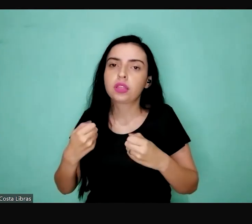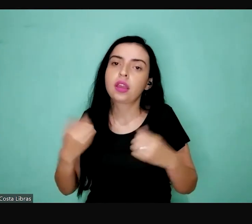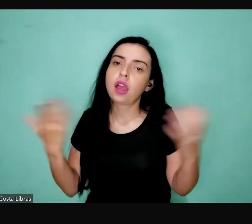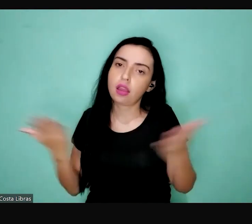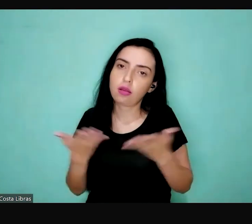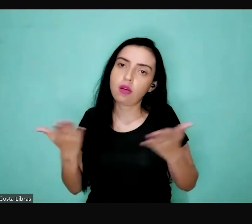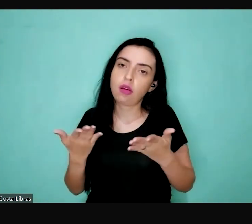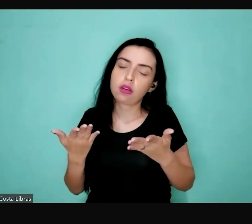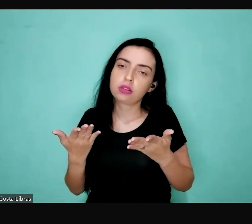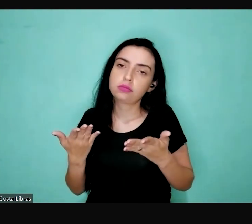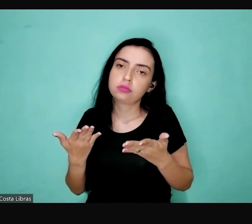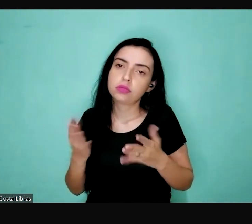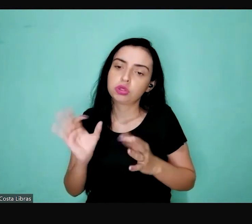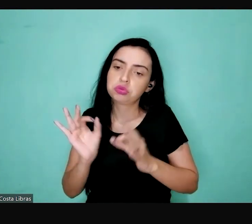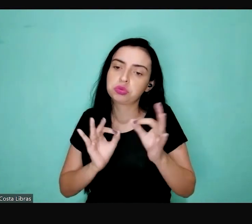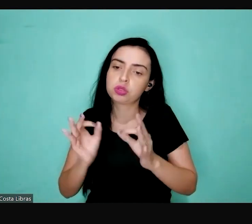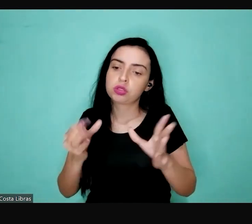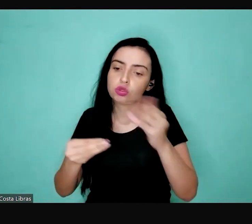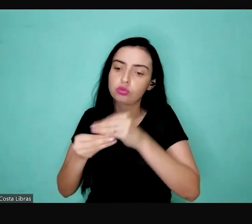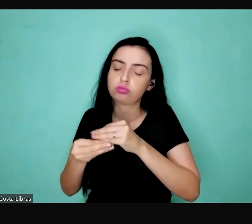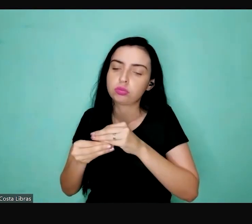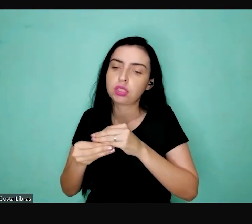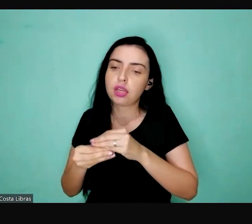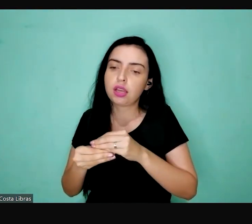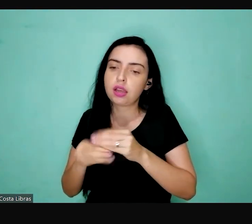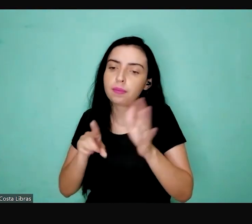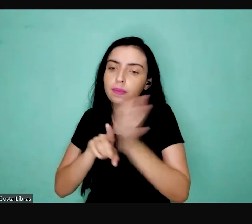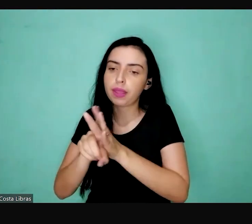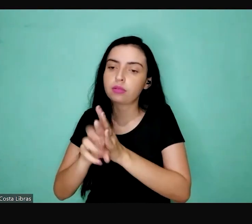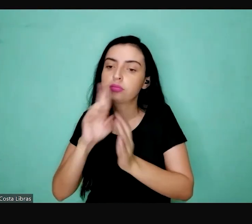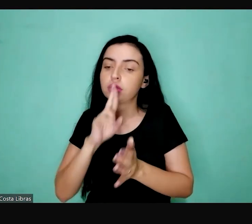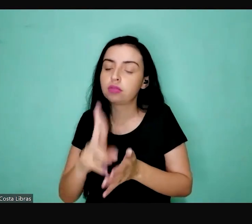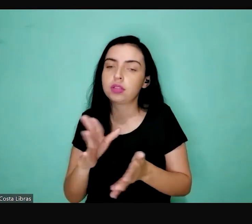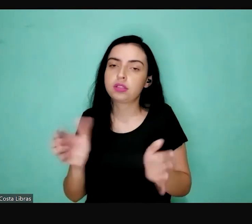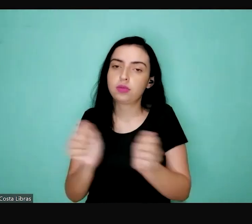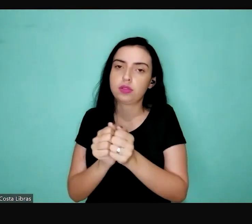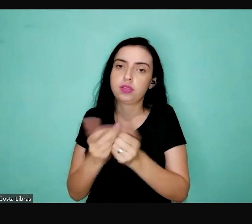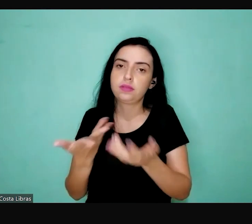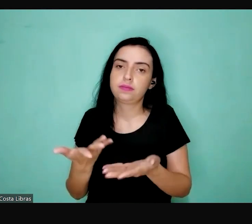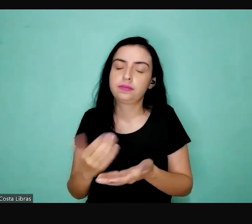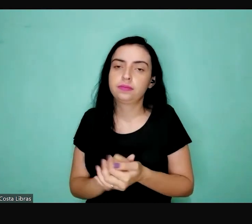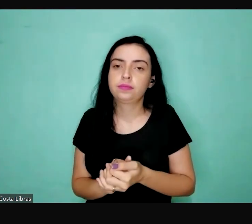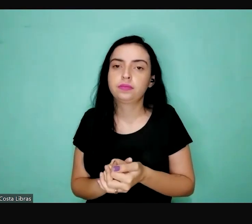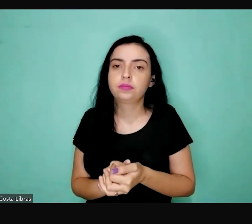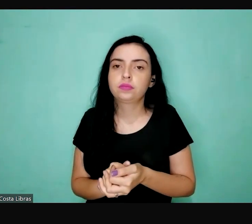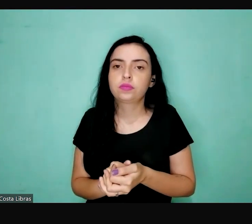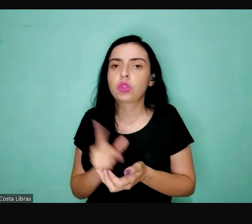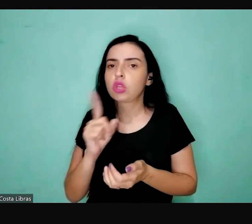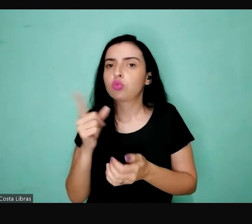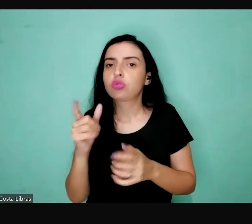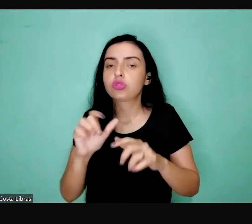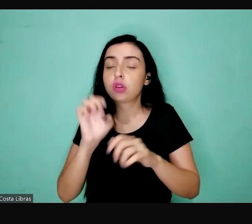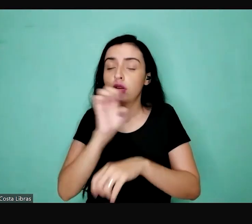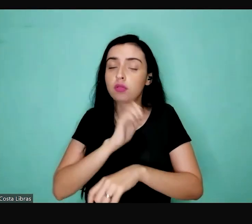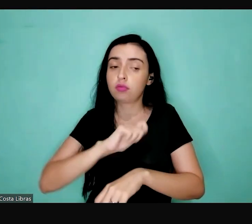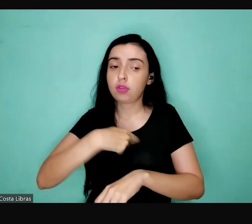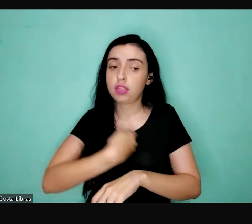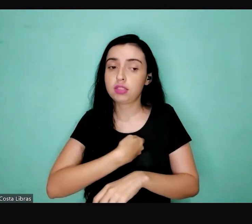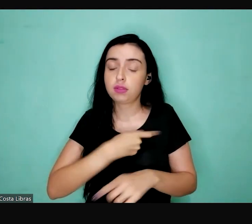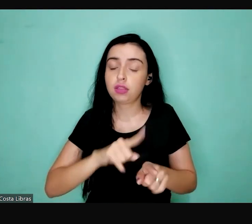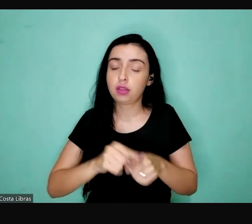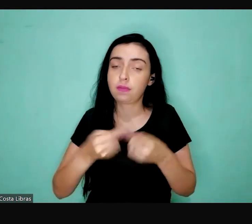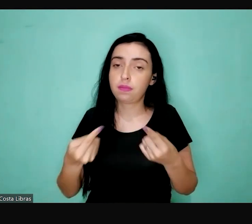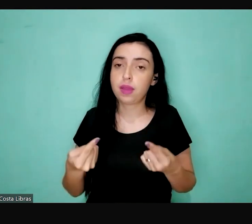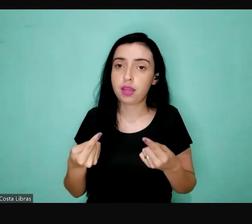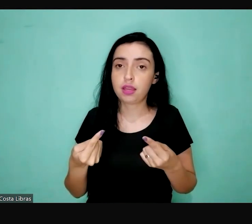né, para justamente emendar a pergunta com a resposta, né. Eu diria que não só na Espanha, mas